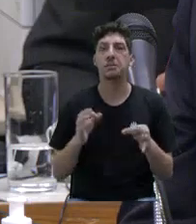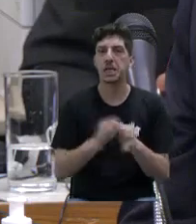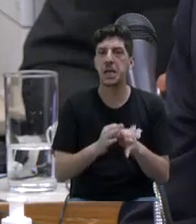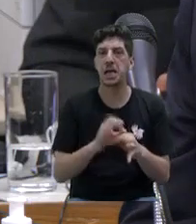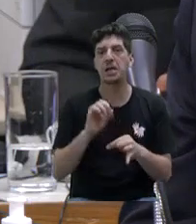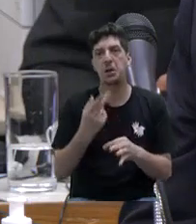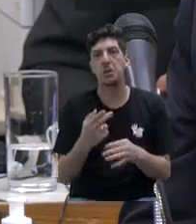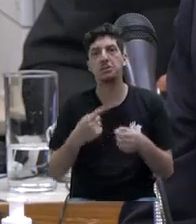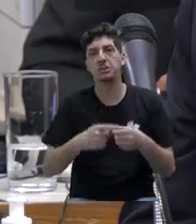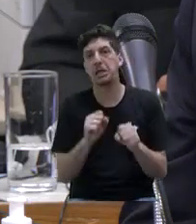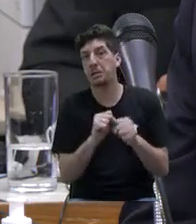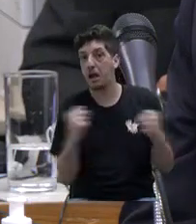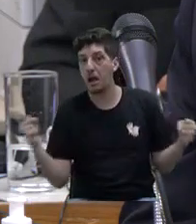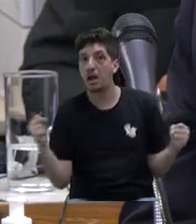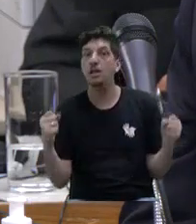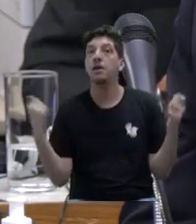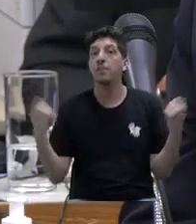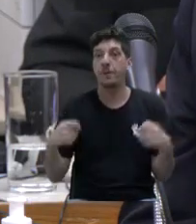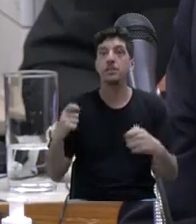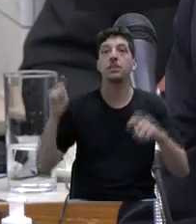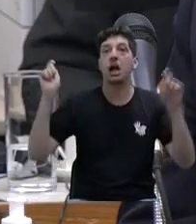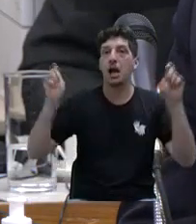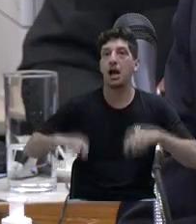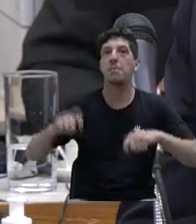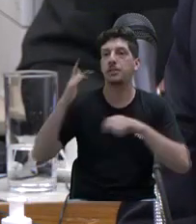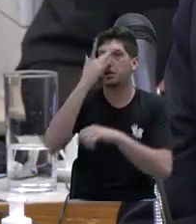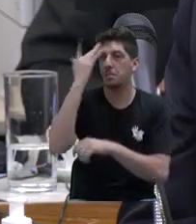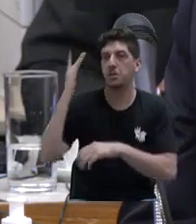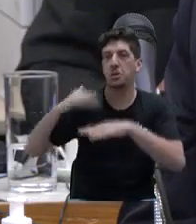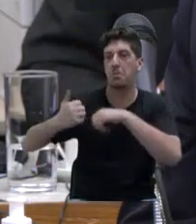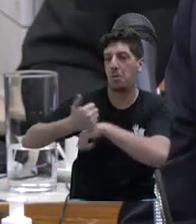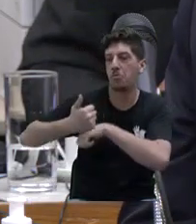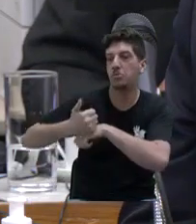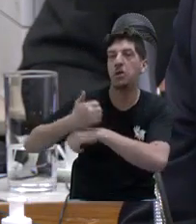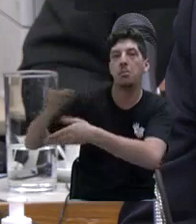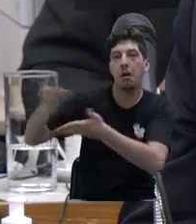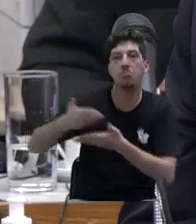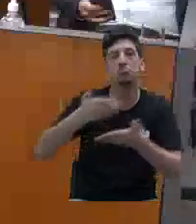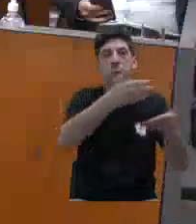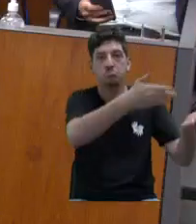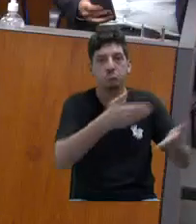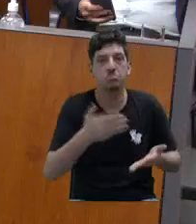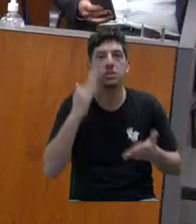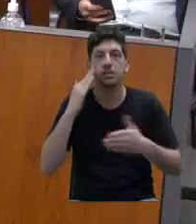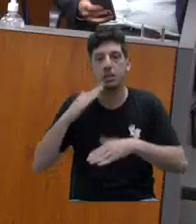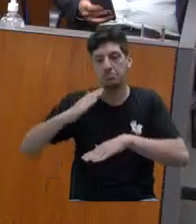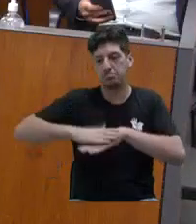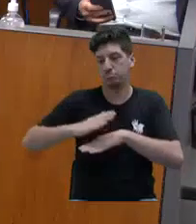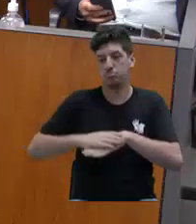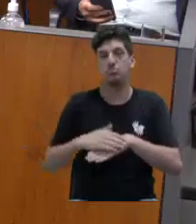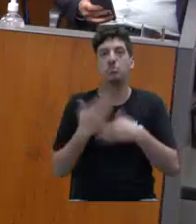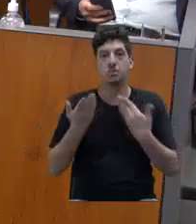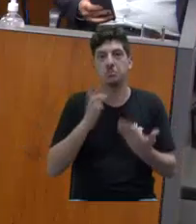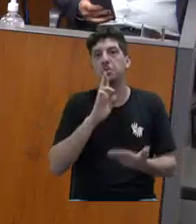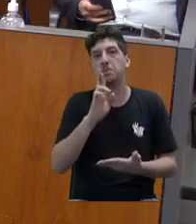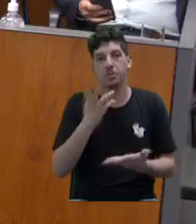mas nós temos que capacitar essas pessoas. Então, essa é a primeira pergunta. Eu gostaria que o senhor respondesse, por gentileza.